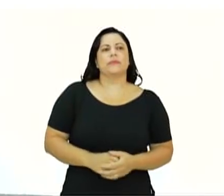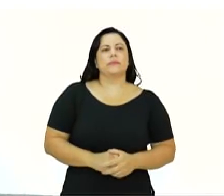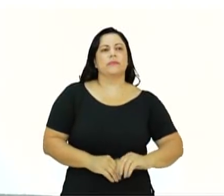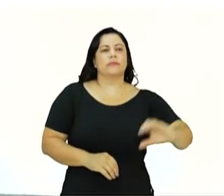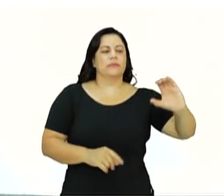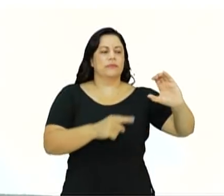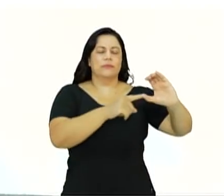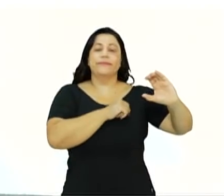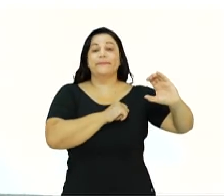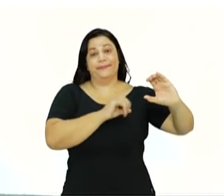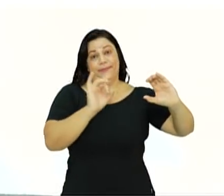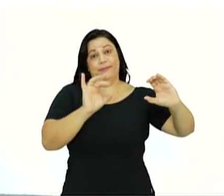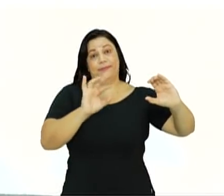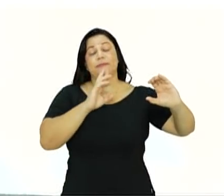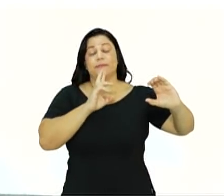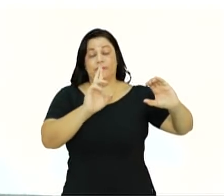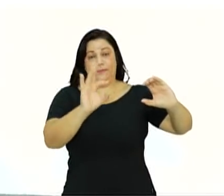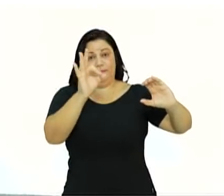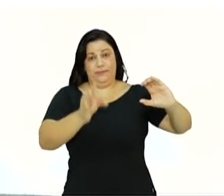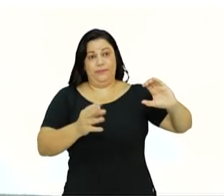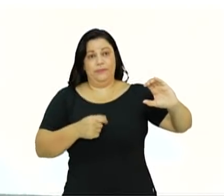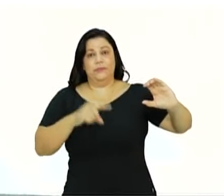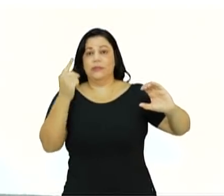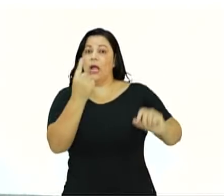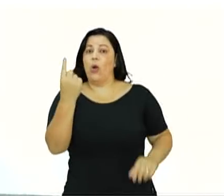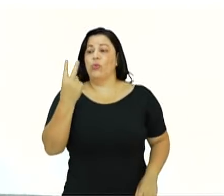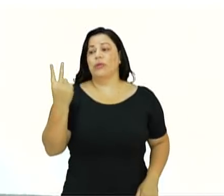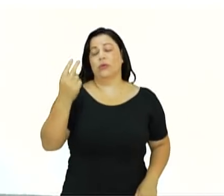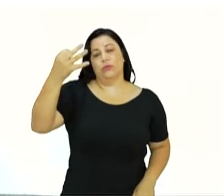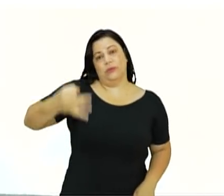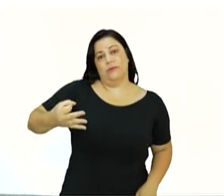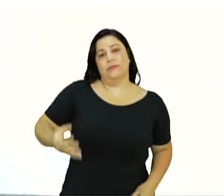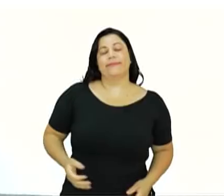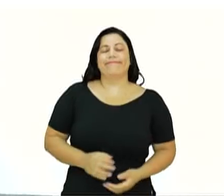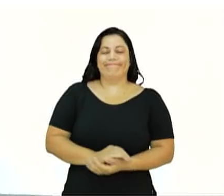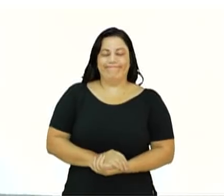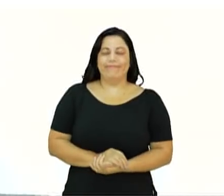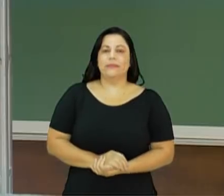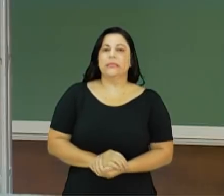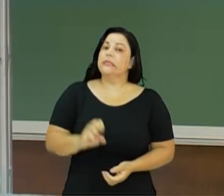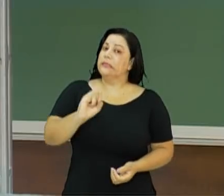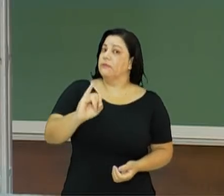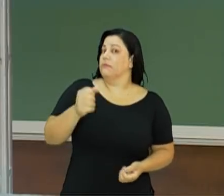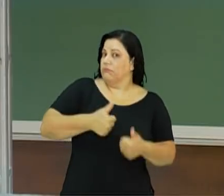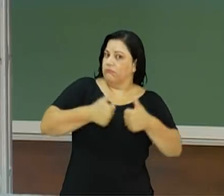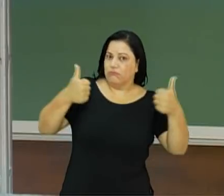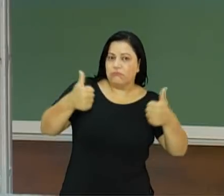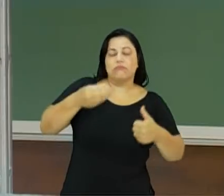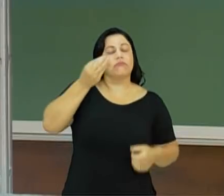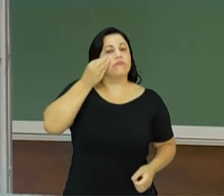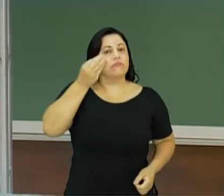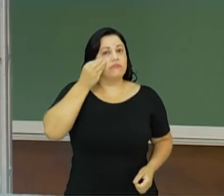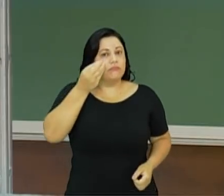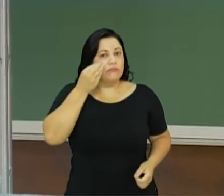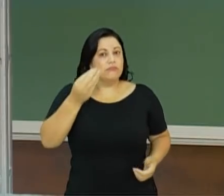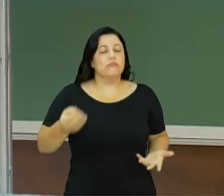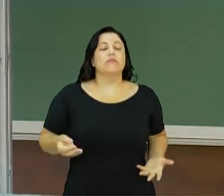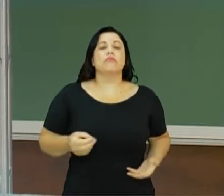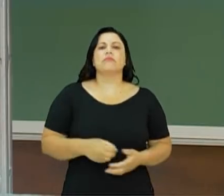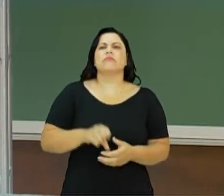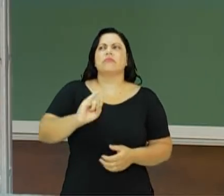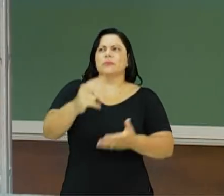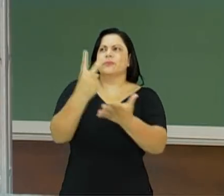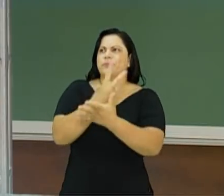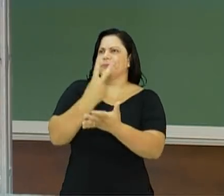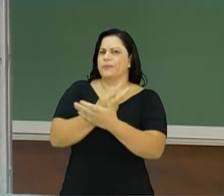letra C, apenas as afirmativas 1 e 2 são verdadeiras. Se você acertou, beleza, tentou, né? Se você